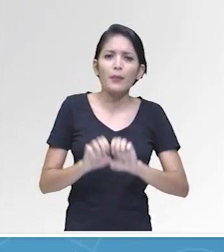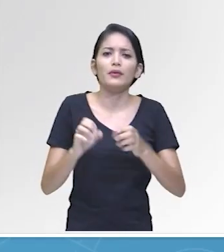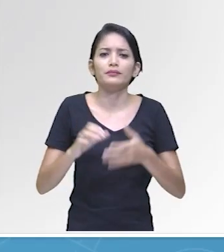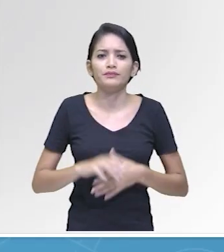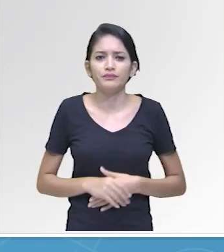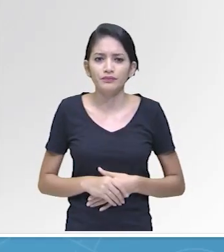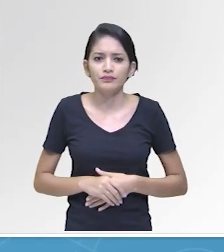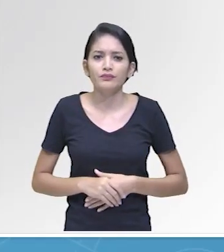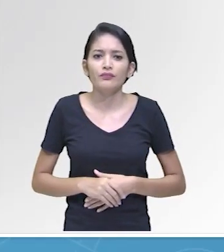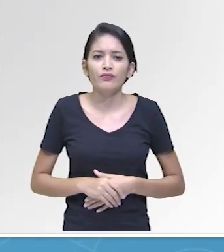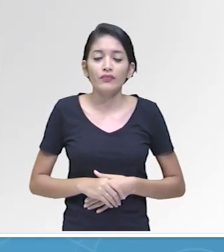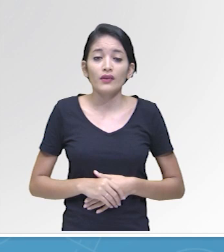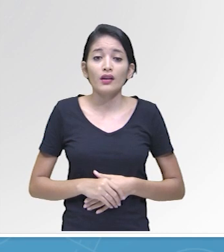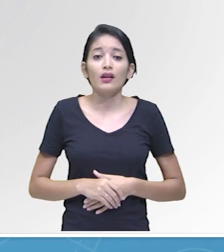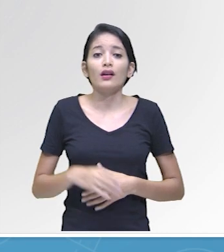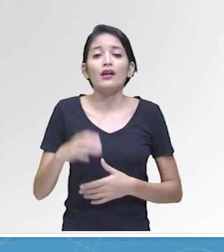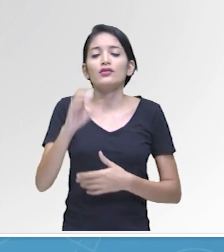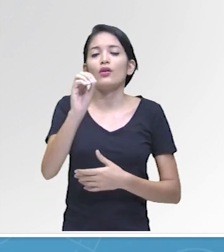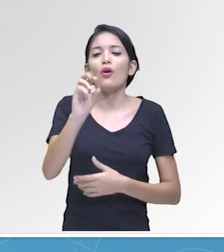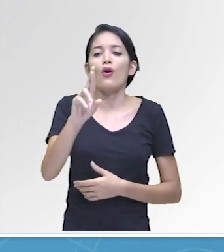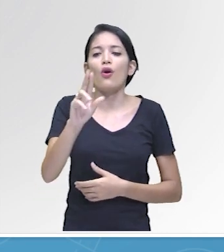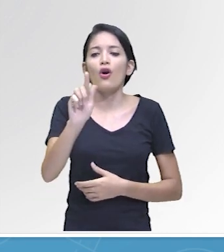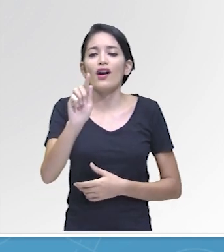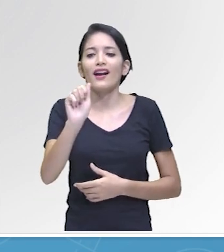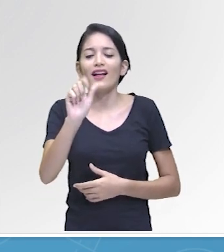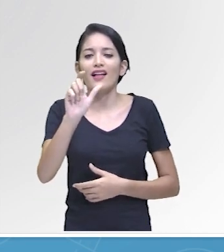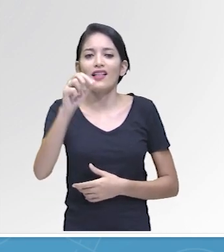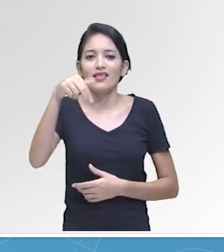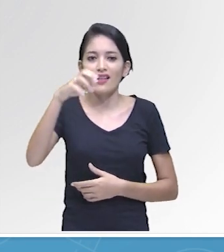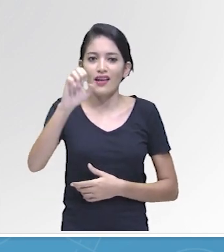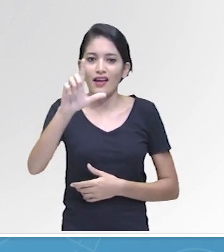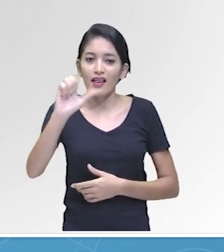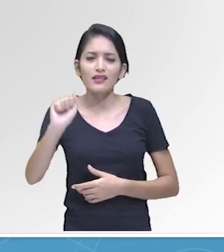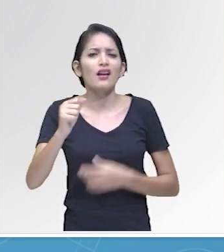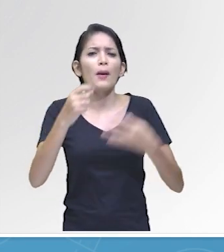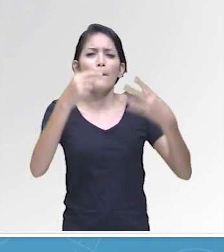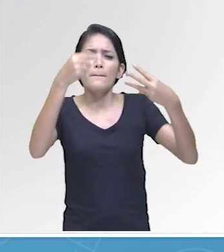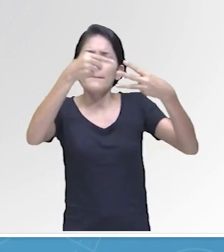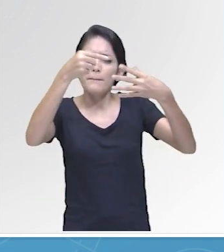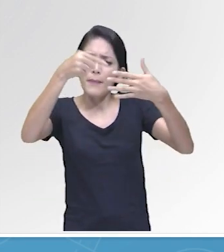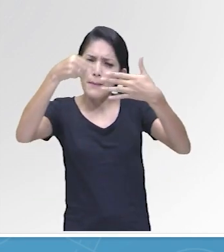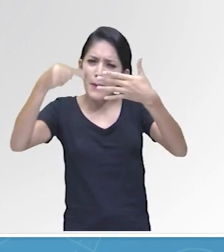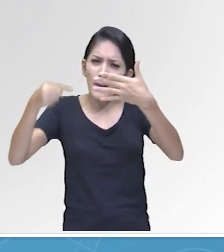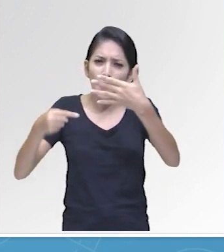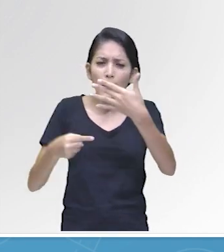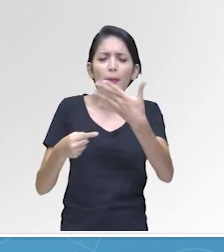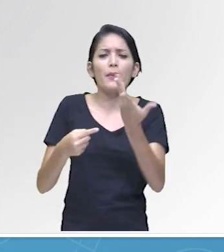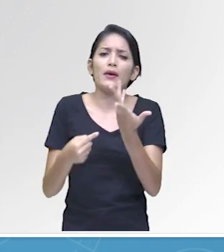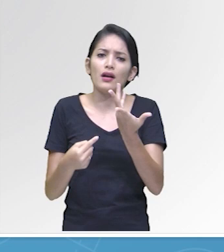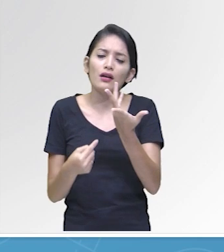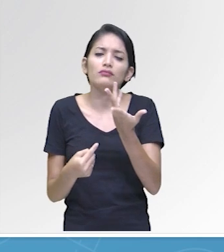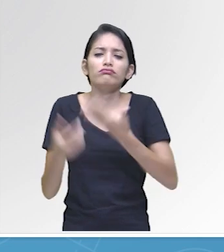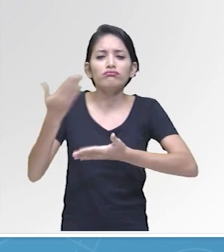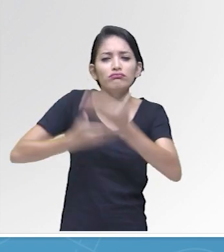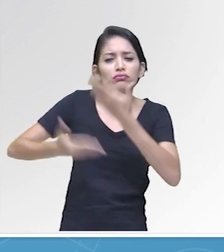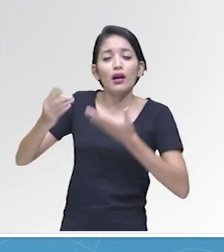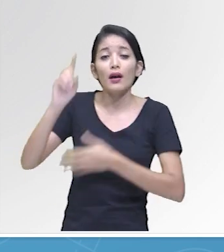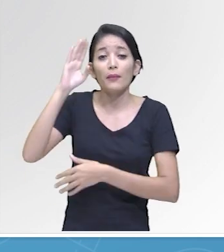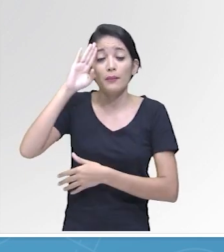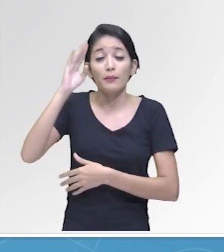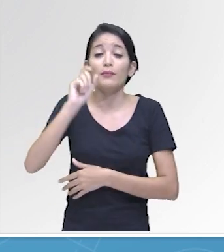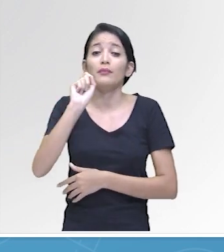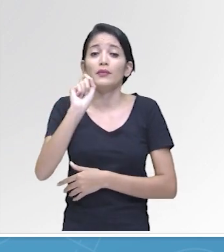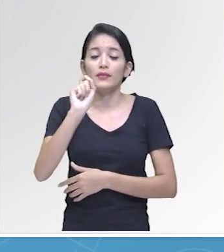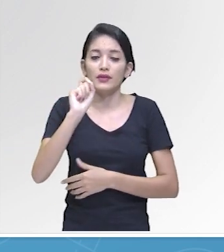nós vamos ver uma a uma e a sua função. Não vamos perder tempo, vamos partir aí para conhecer a nossa primeira